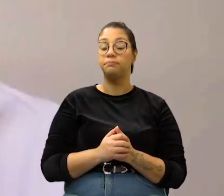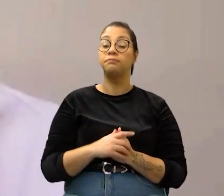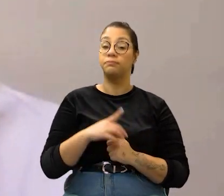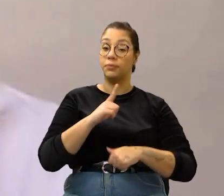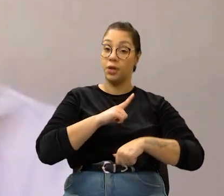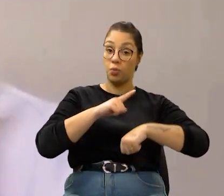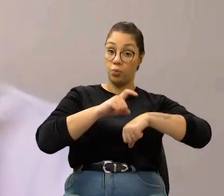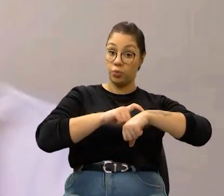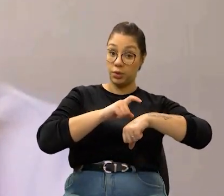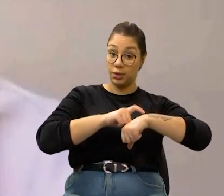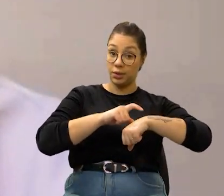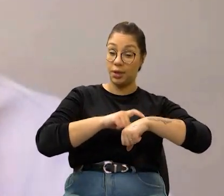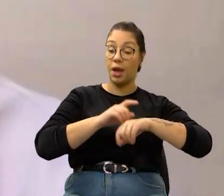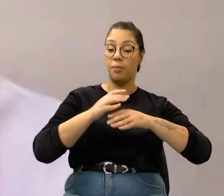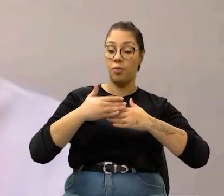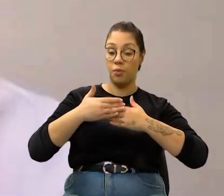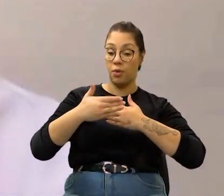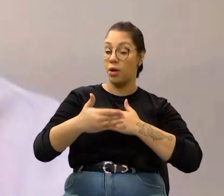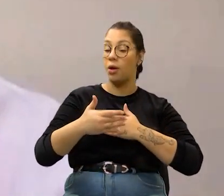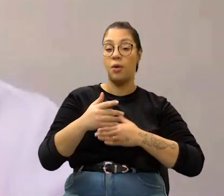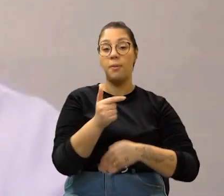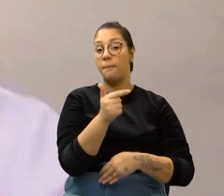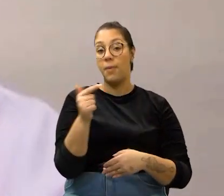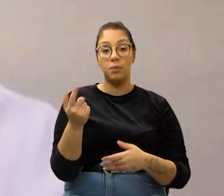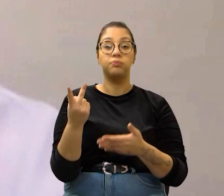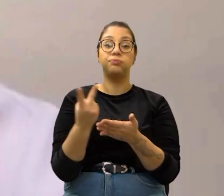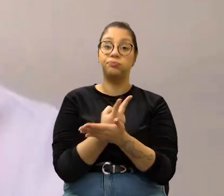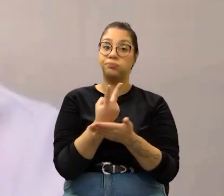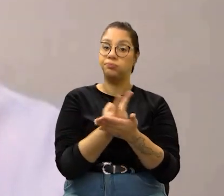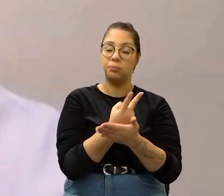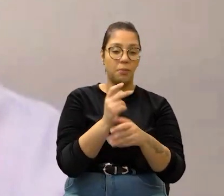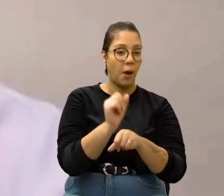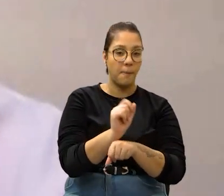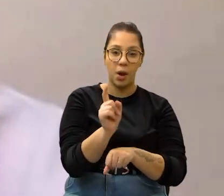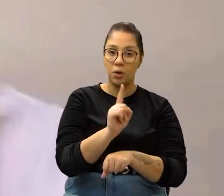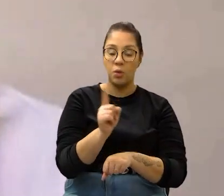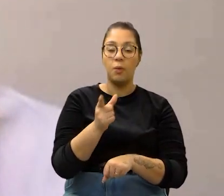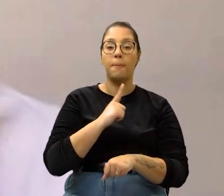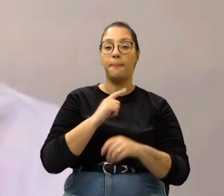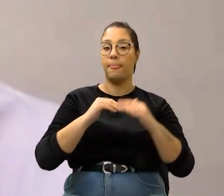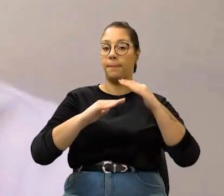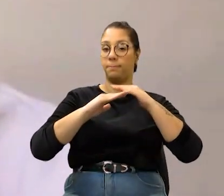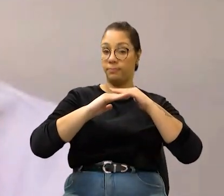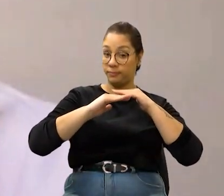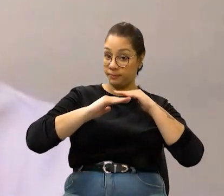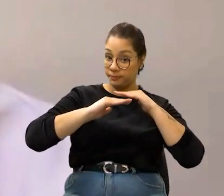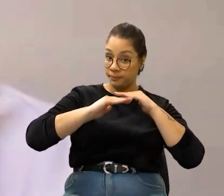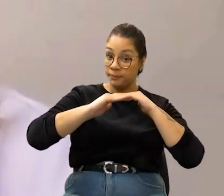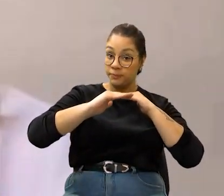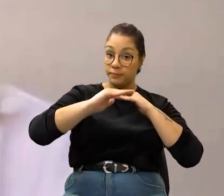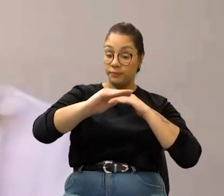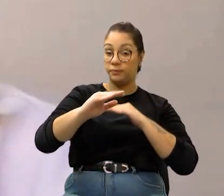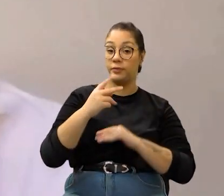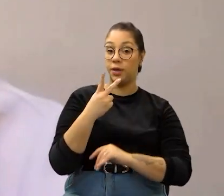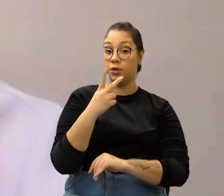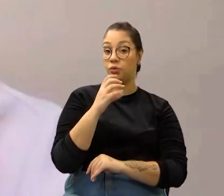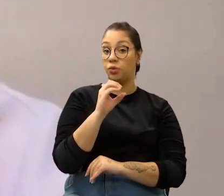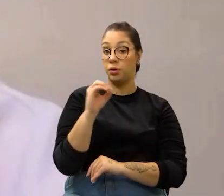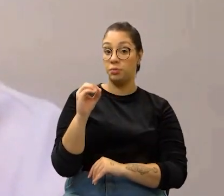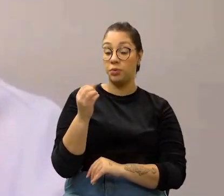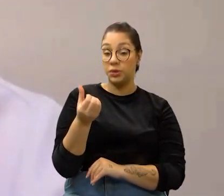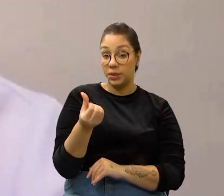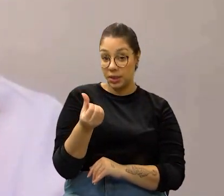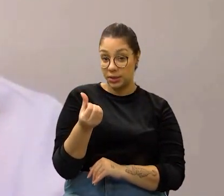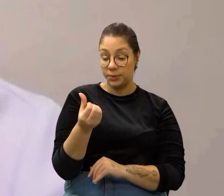apesar do tempo, a incidência não deixou de ocorrer, pelo contrário, ela está se mantendo estável desde